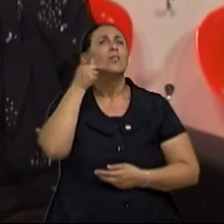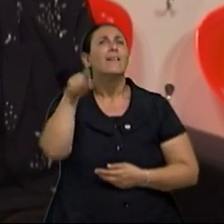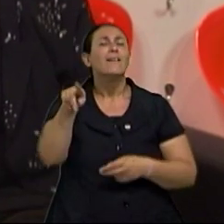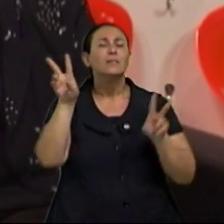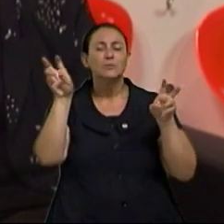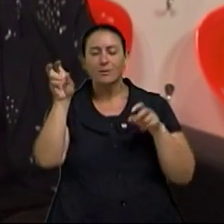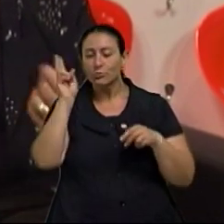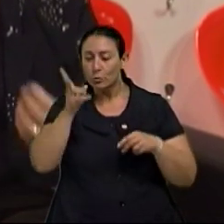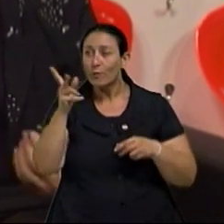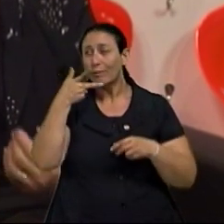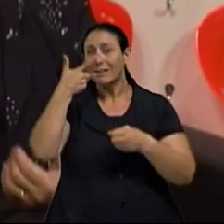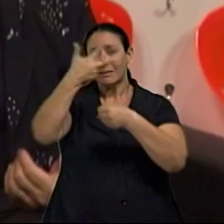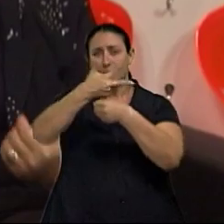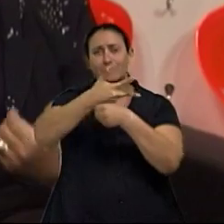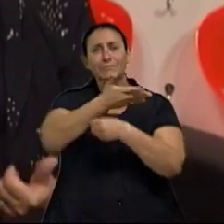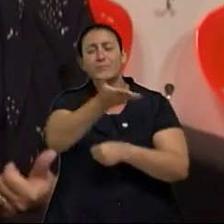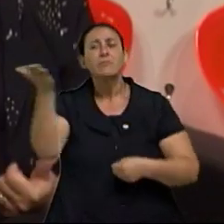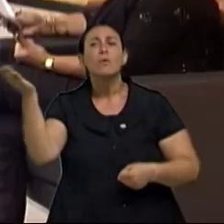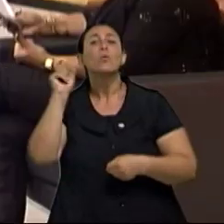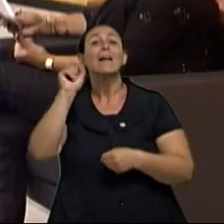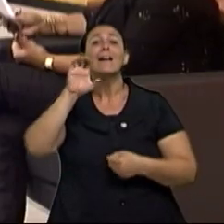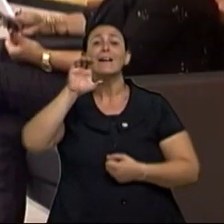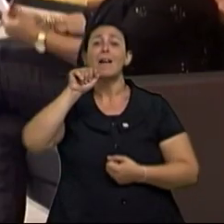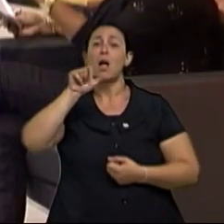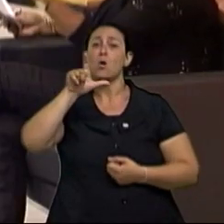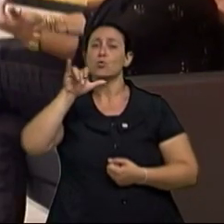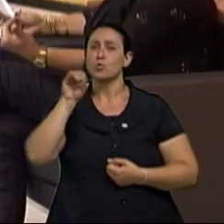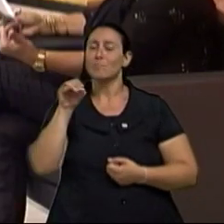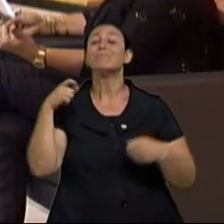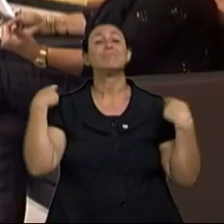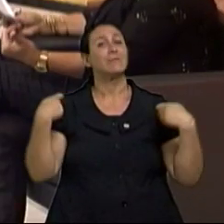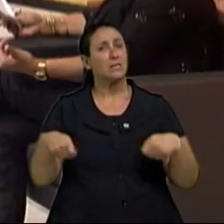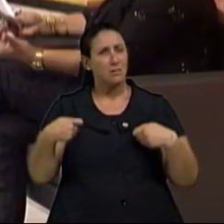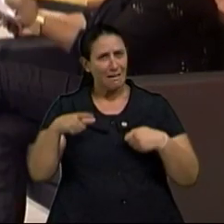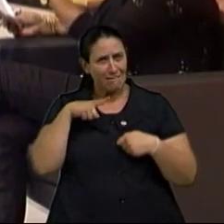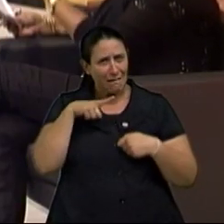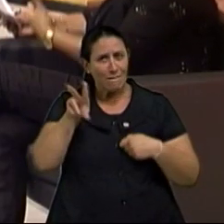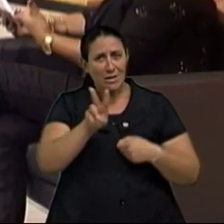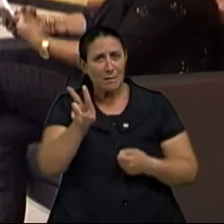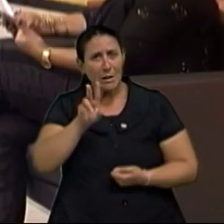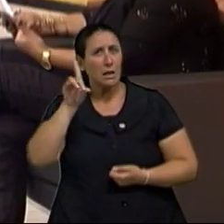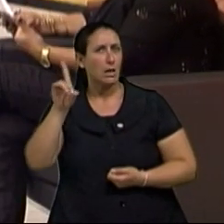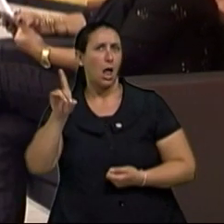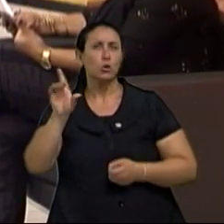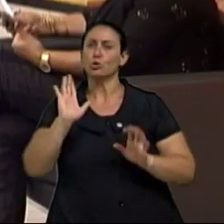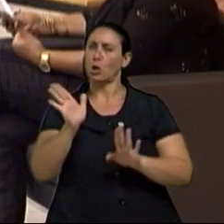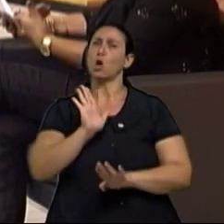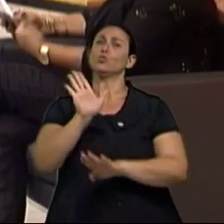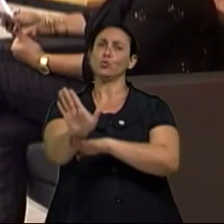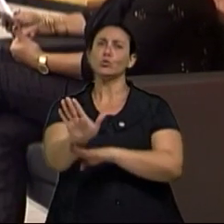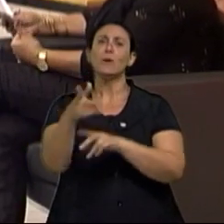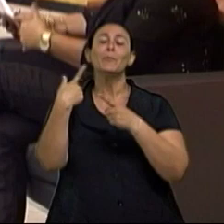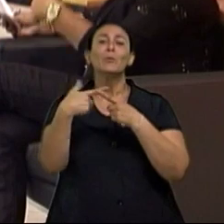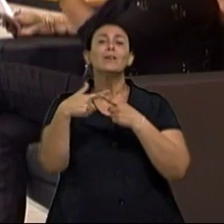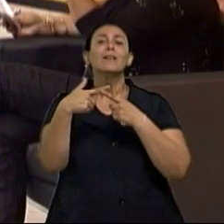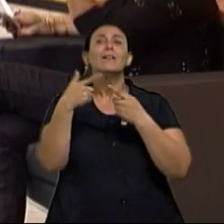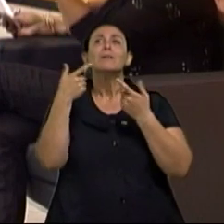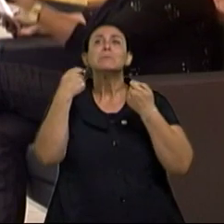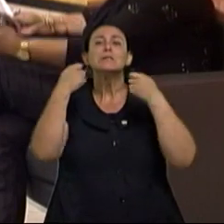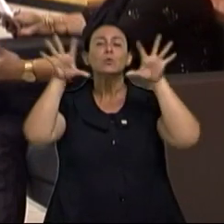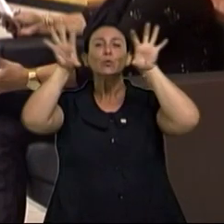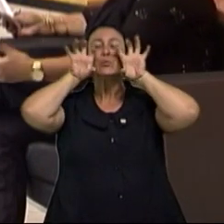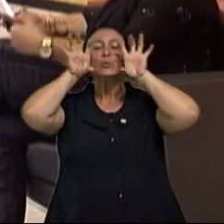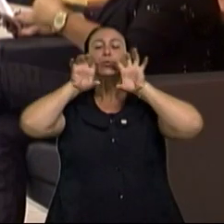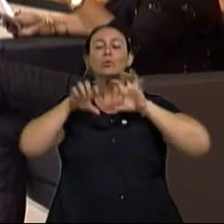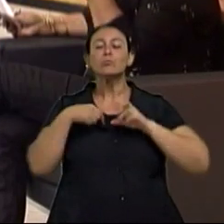também, de novo, aos idosos, a questão do cálcio, né? Se tem vitamina D, já beneficia também, agrega, quer dizer, tem que